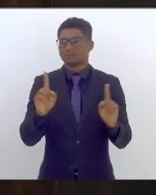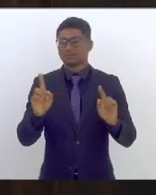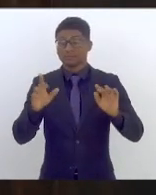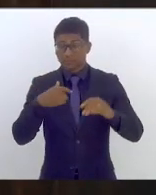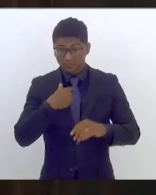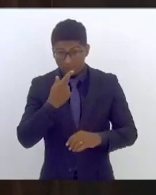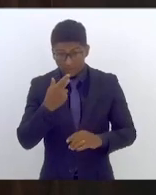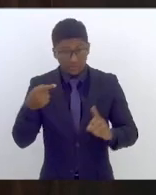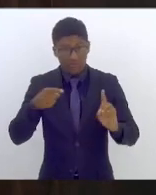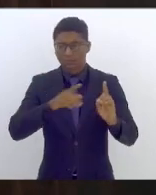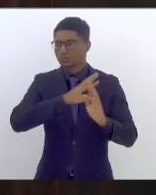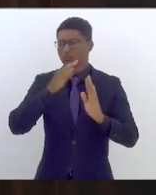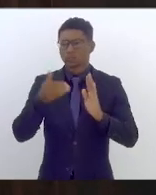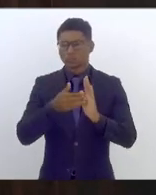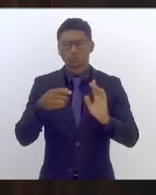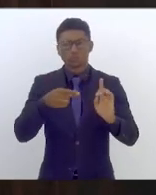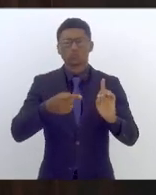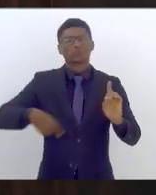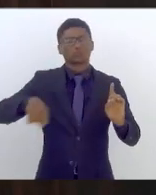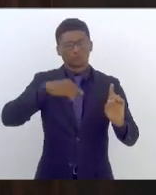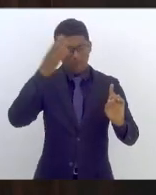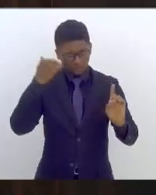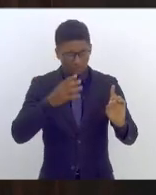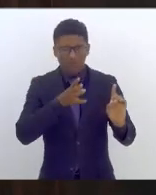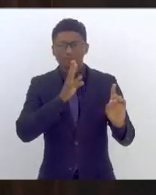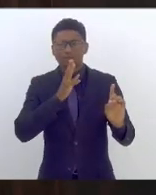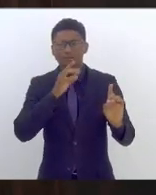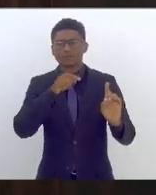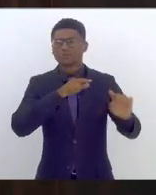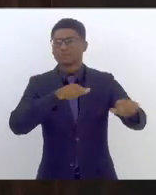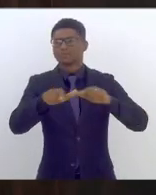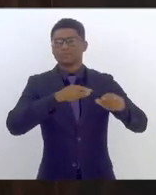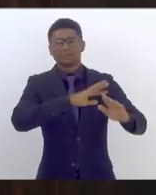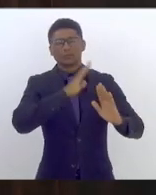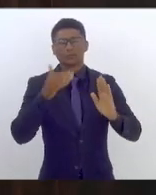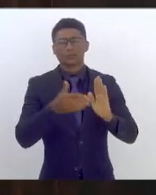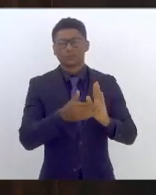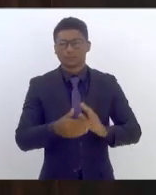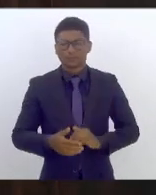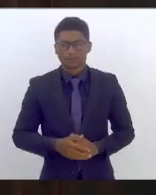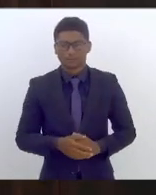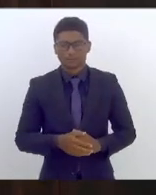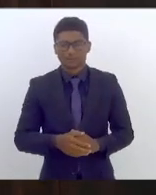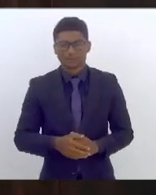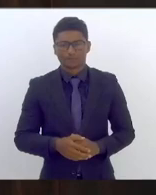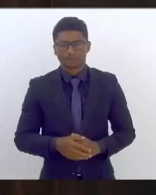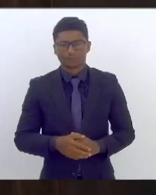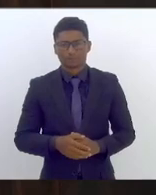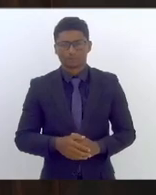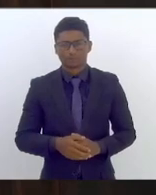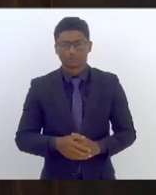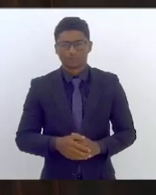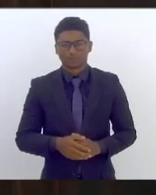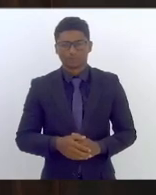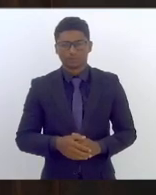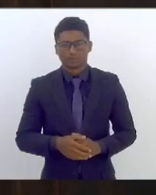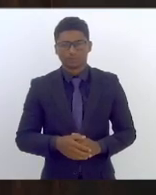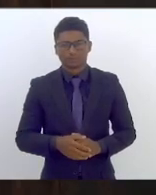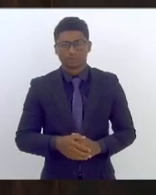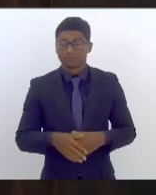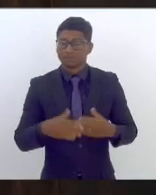tudo que ele fez nós sabemos e tanto que ele teve uma consagração